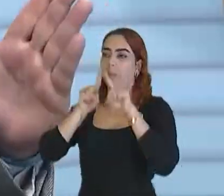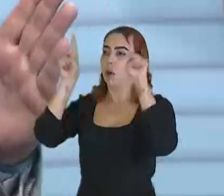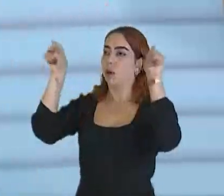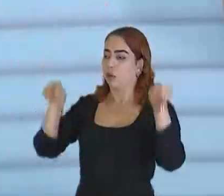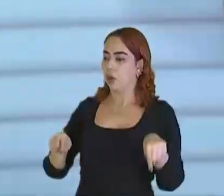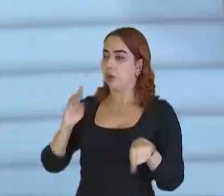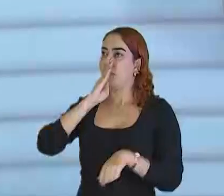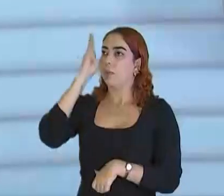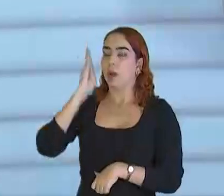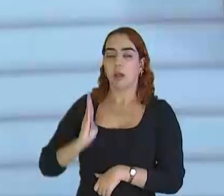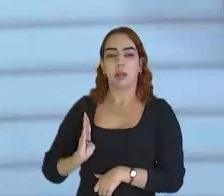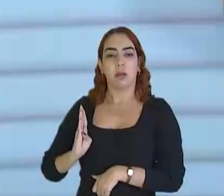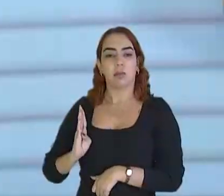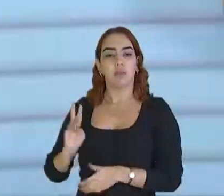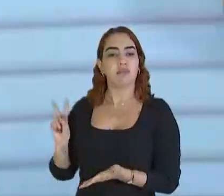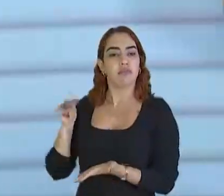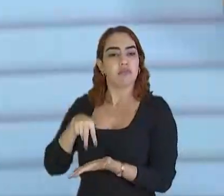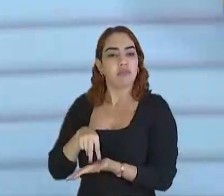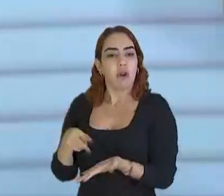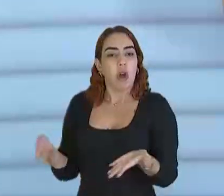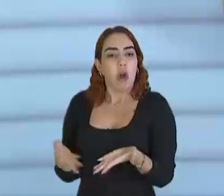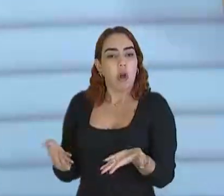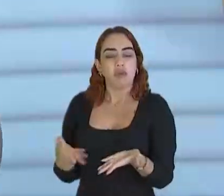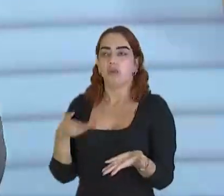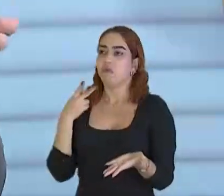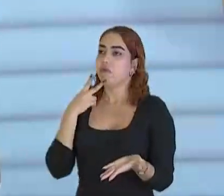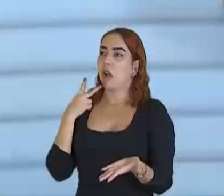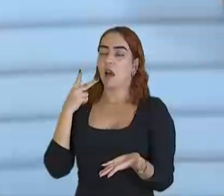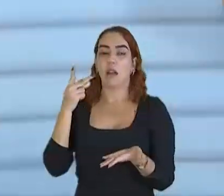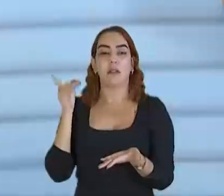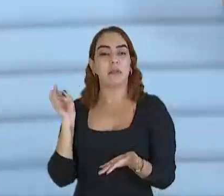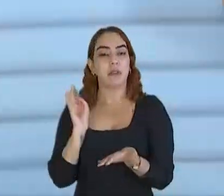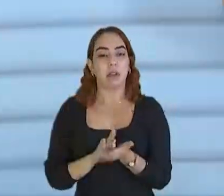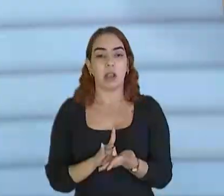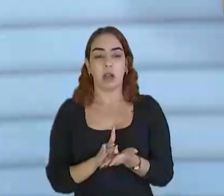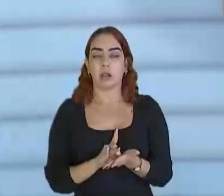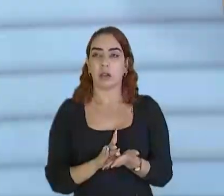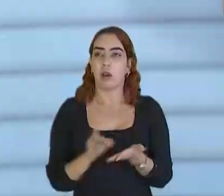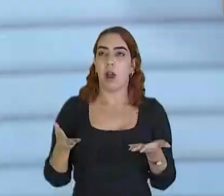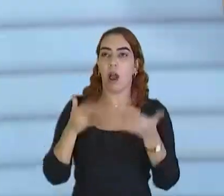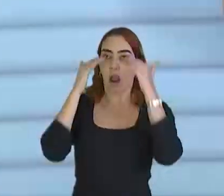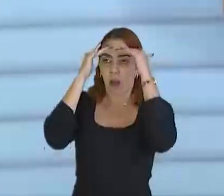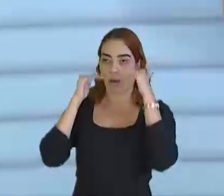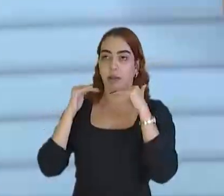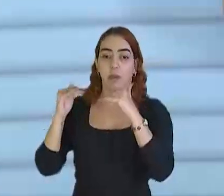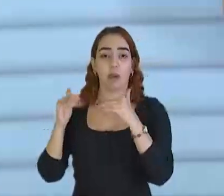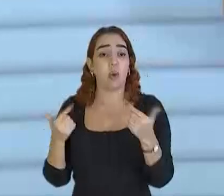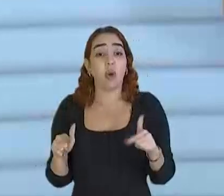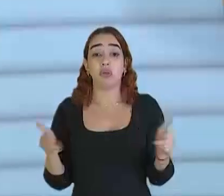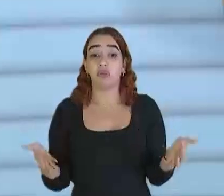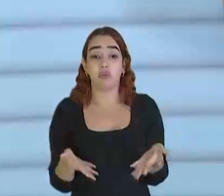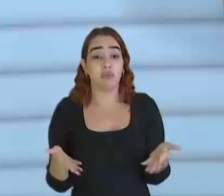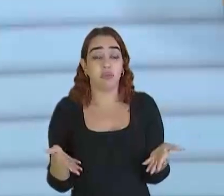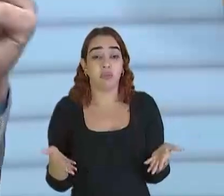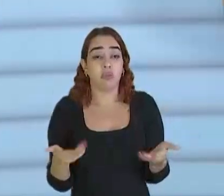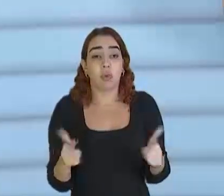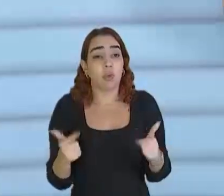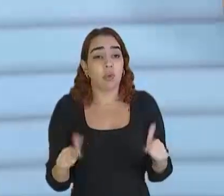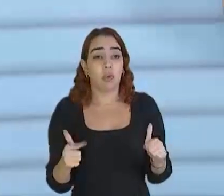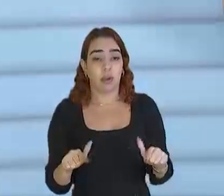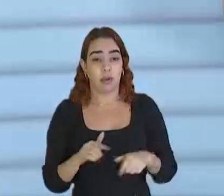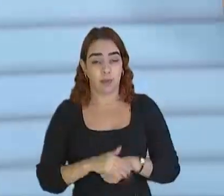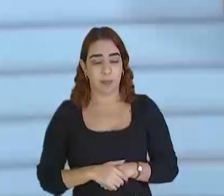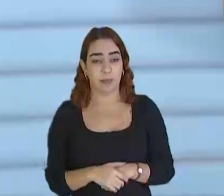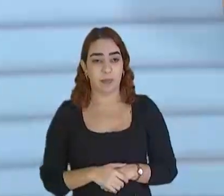né? Lamentavelmente ela não existe mais. Ou seja, que ele falava ao Brasil. Por exemplo, se você pega, por exemplo, eu estava lendo, muito em